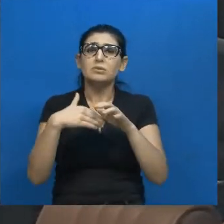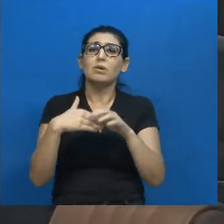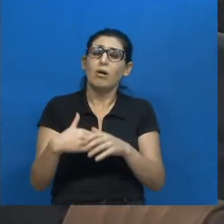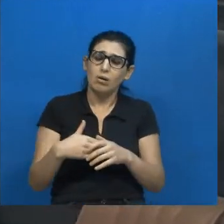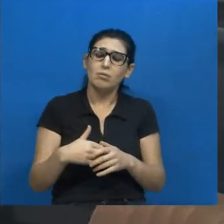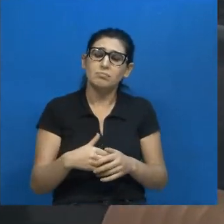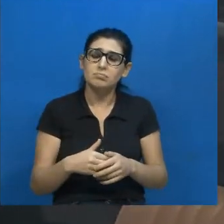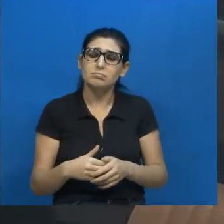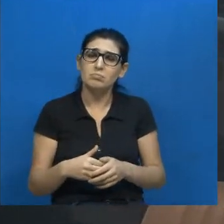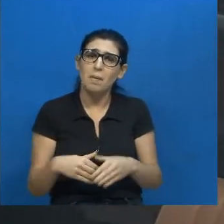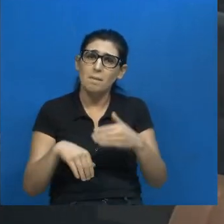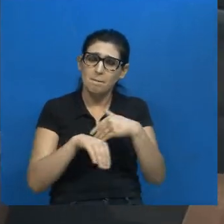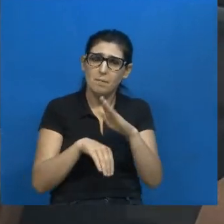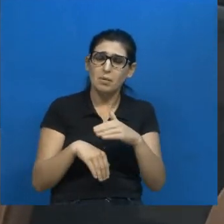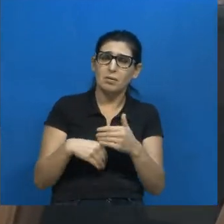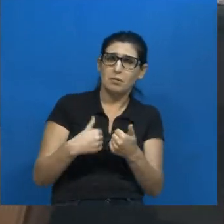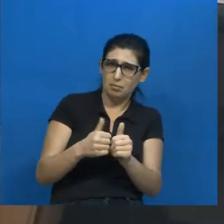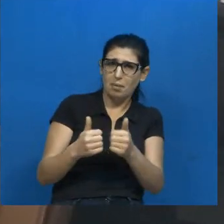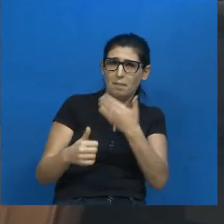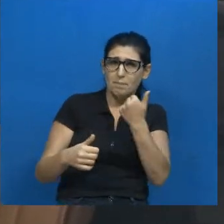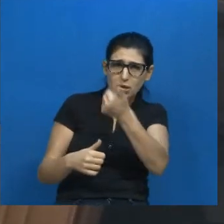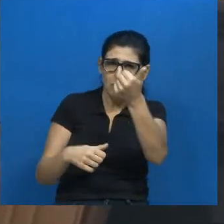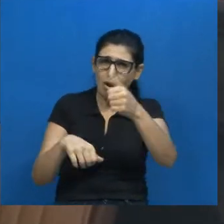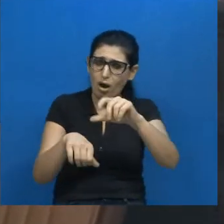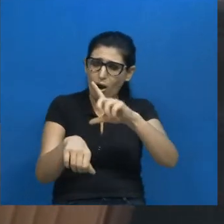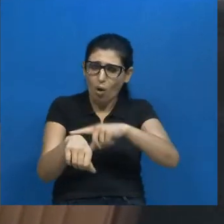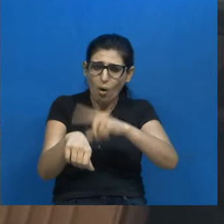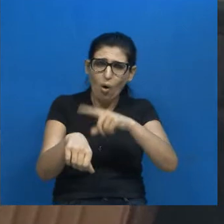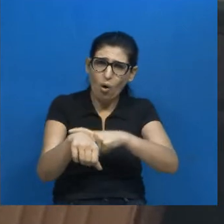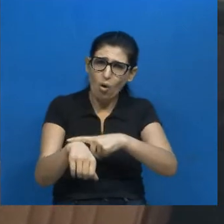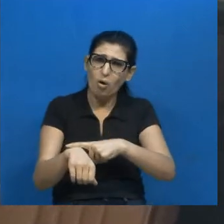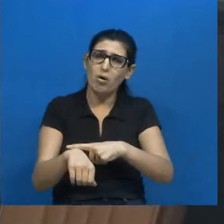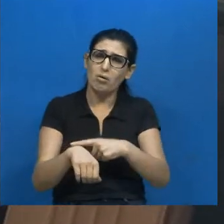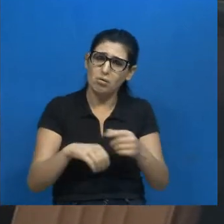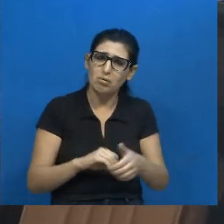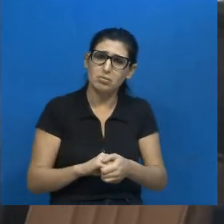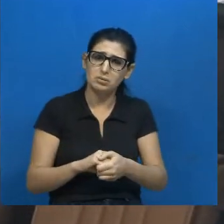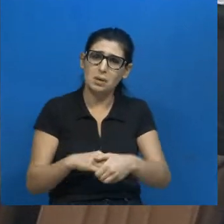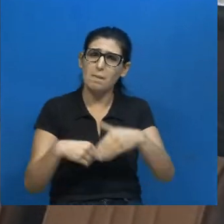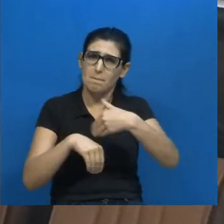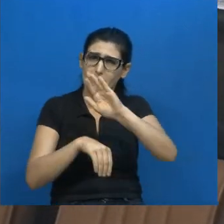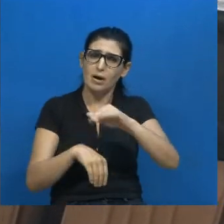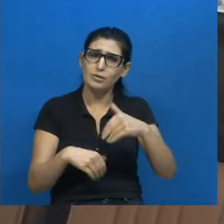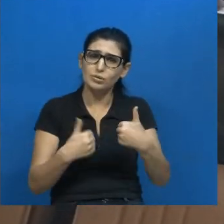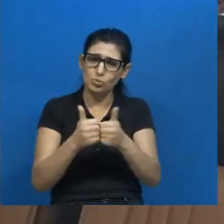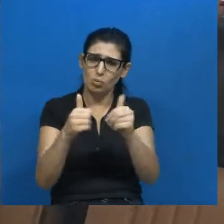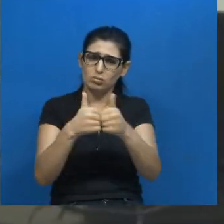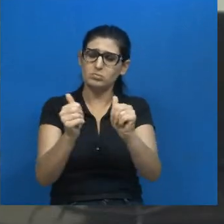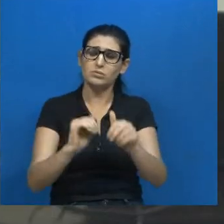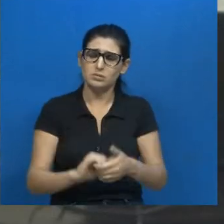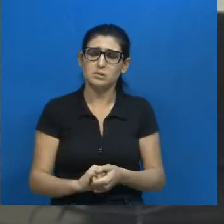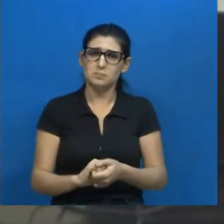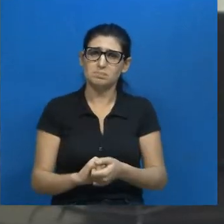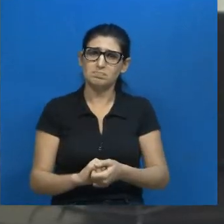aí. Então, a gente conseguiu melhorar a grade de horário, com o melhor aproveitamento dos ônibus, tá?